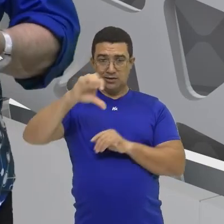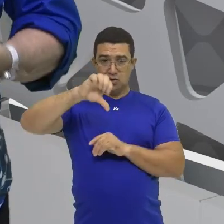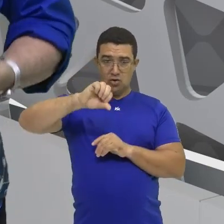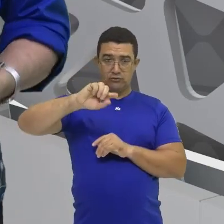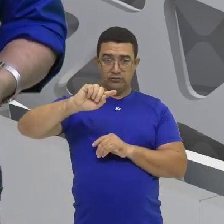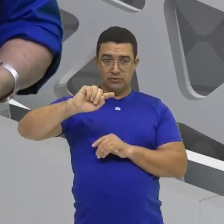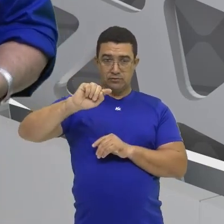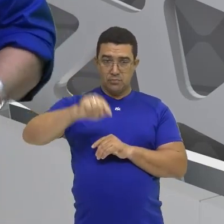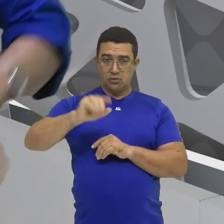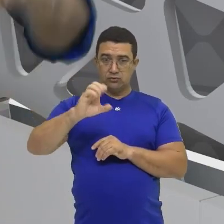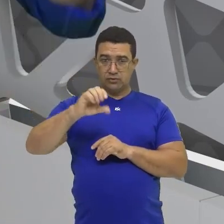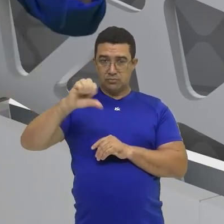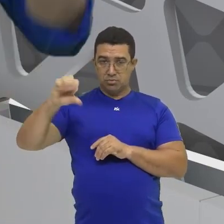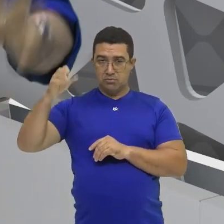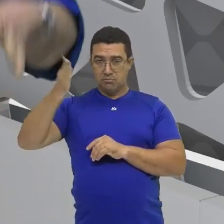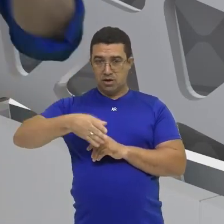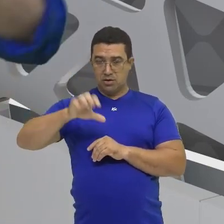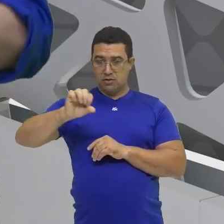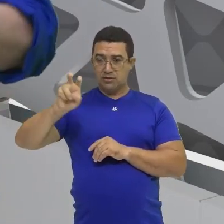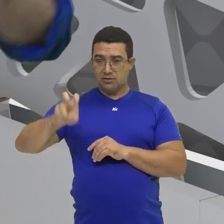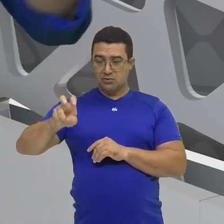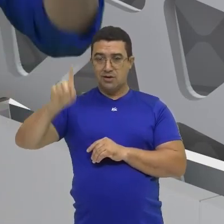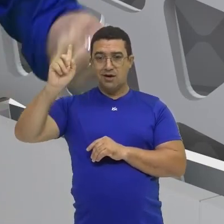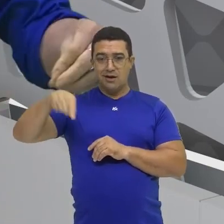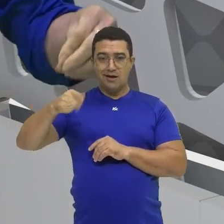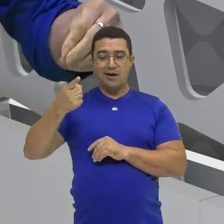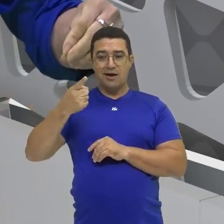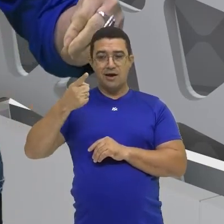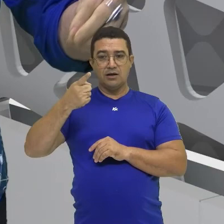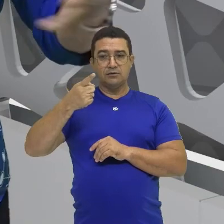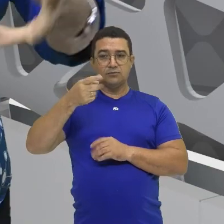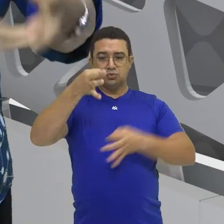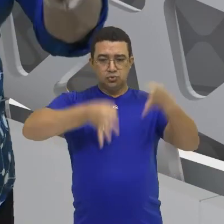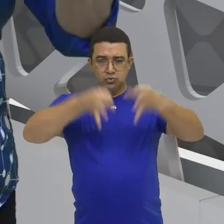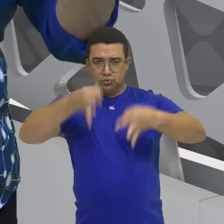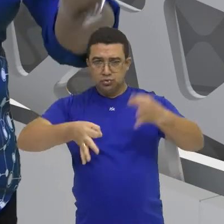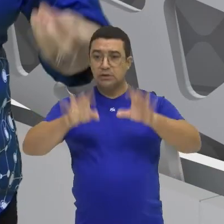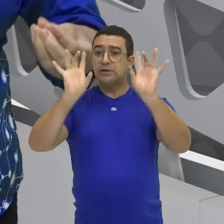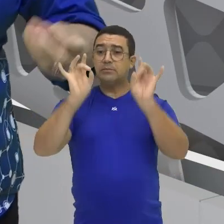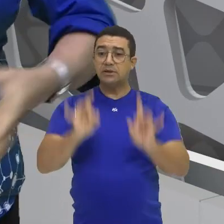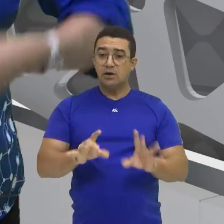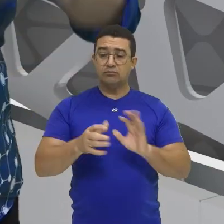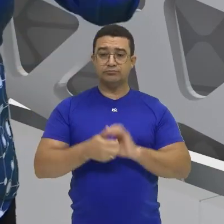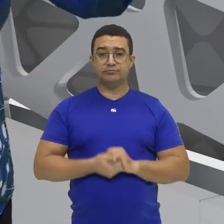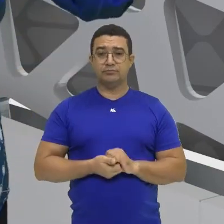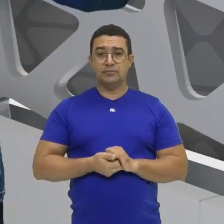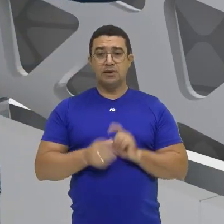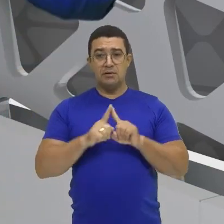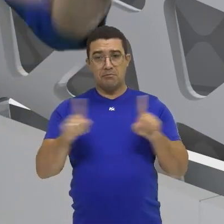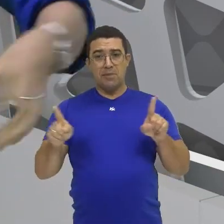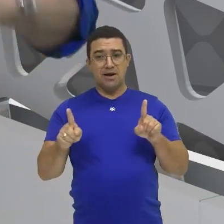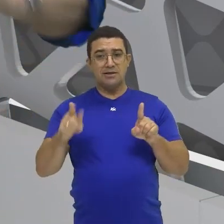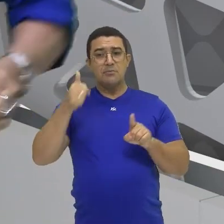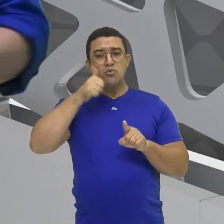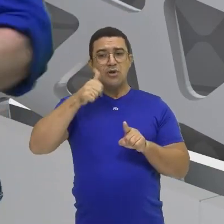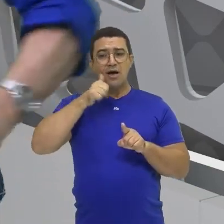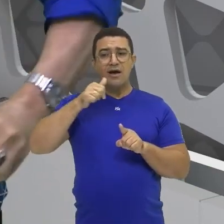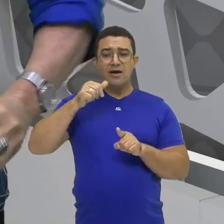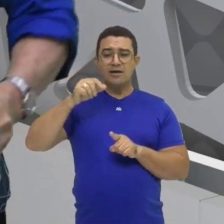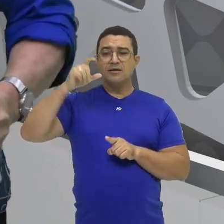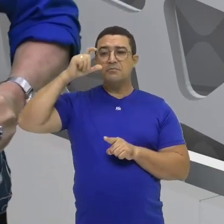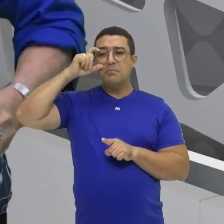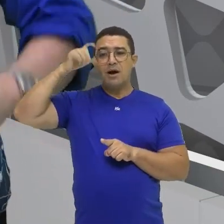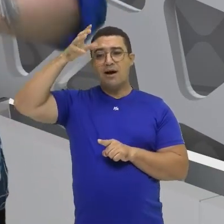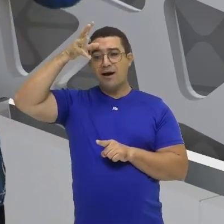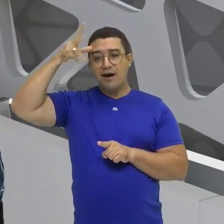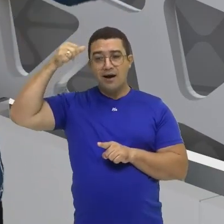9.099 de 2005, era a Lei dos Juizados Especiais. Mas como nós vimos, a Maria da Penha sofreu tanto, levou o caso